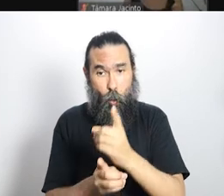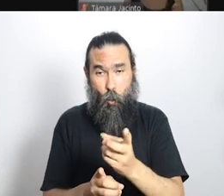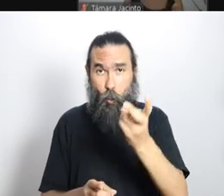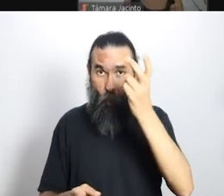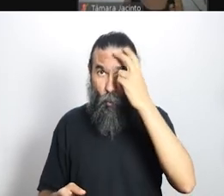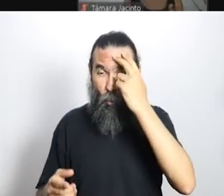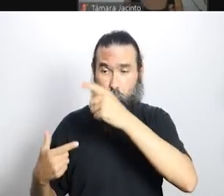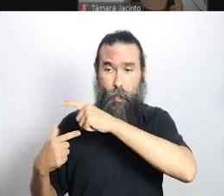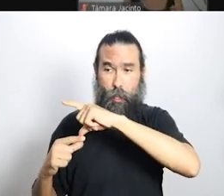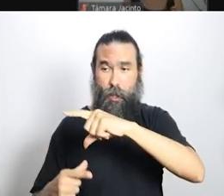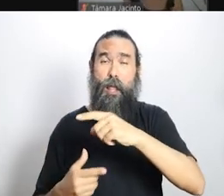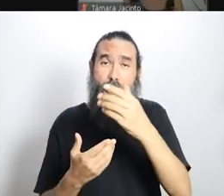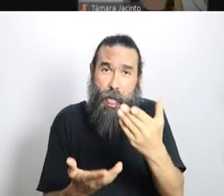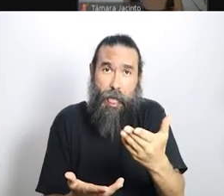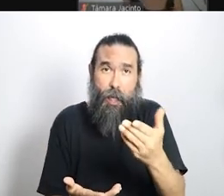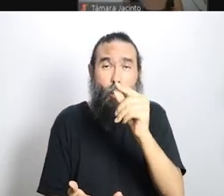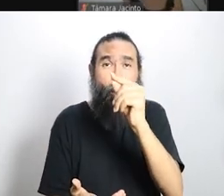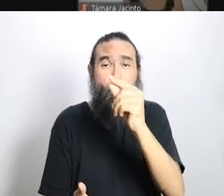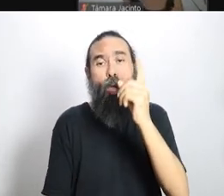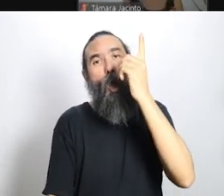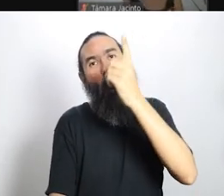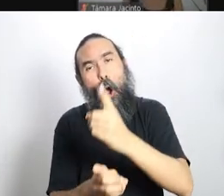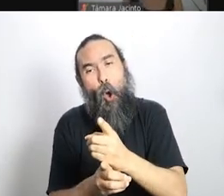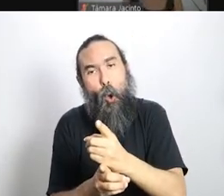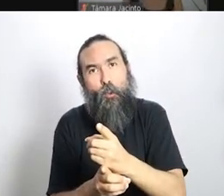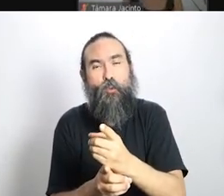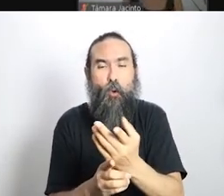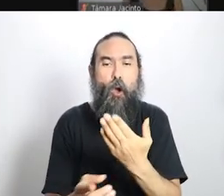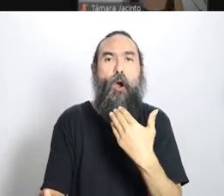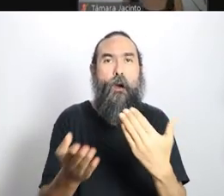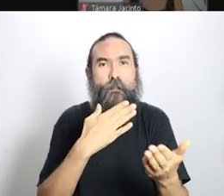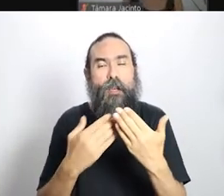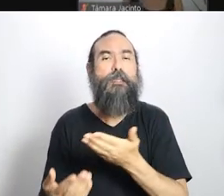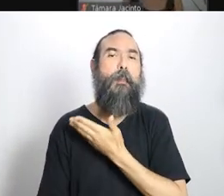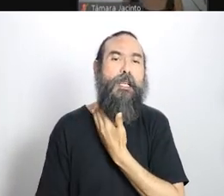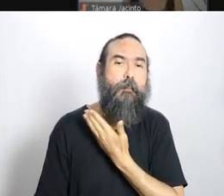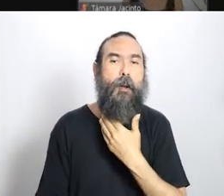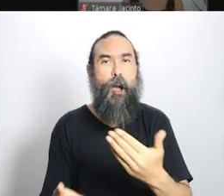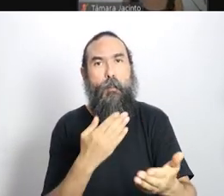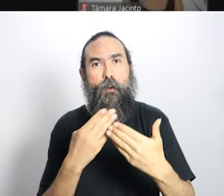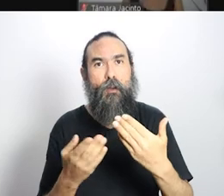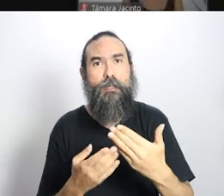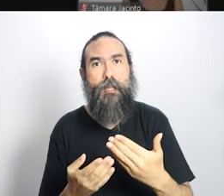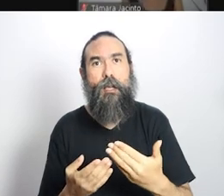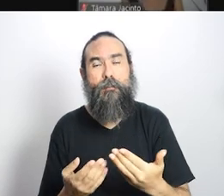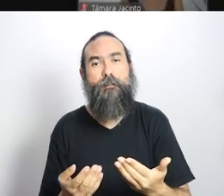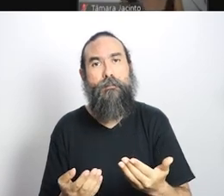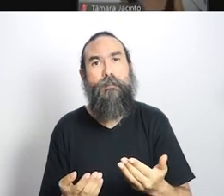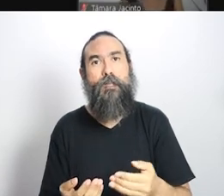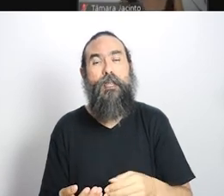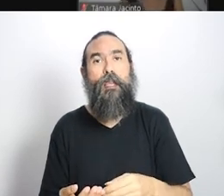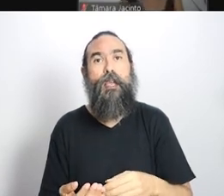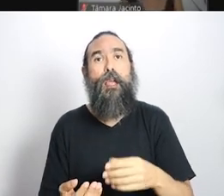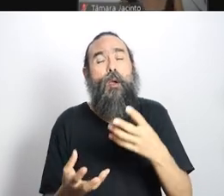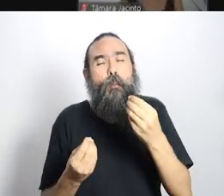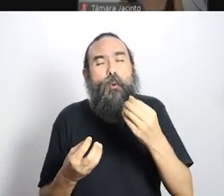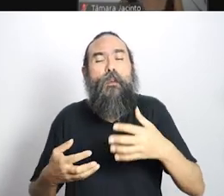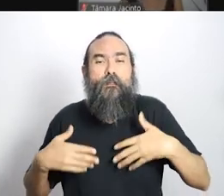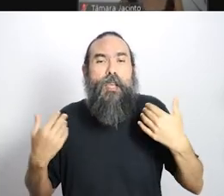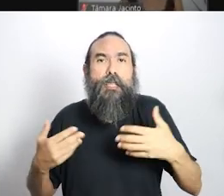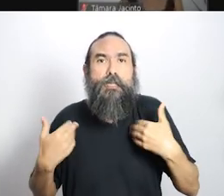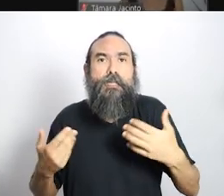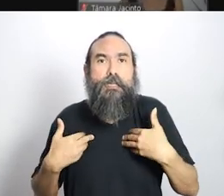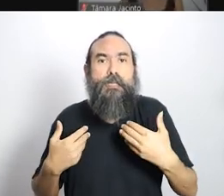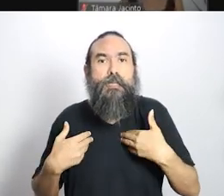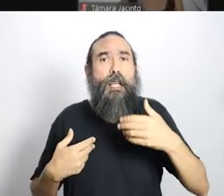o Encontro de Culturas é isso, é esses encontros e essas conversas, ele acontece muito mais no chão do que no palco. Então, fico